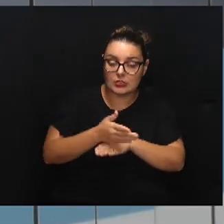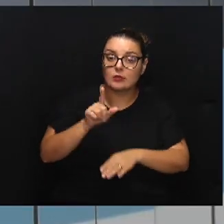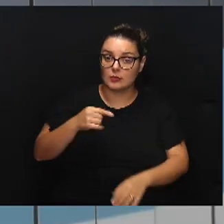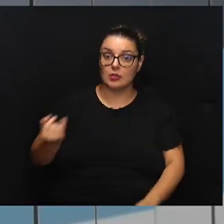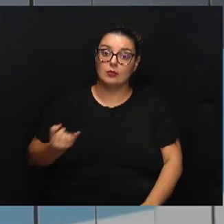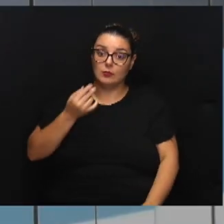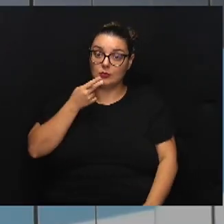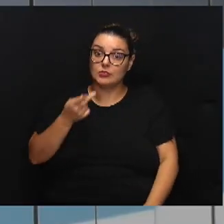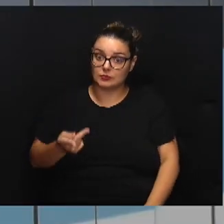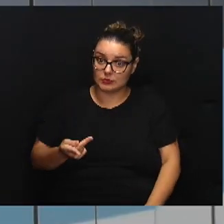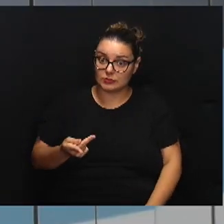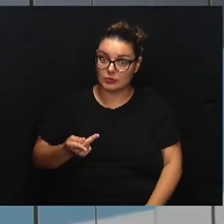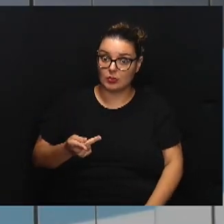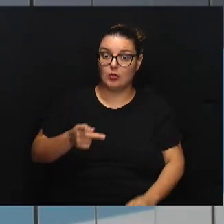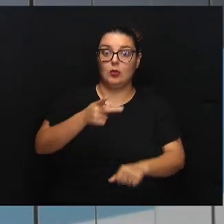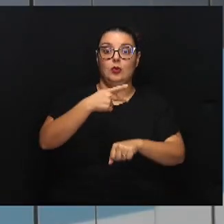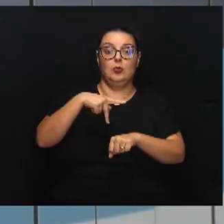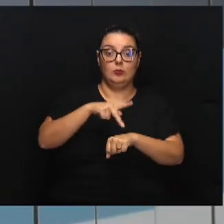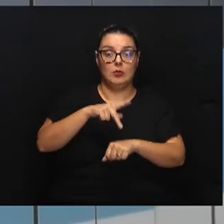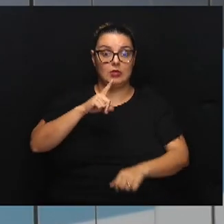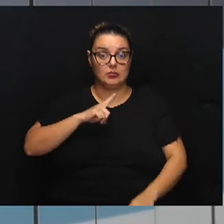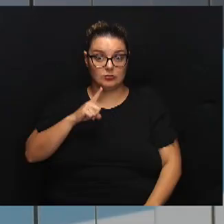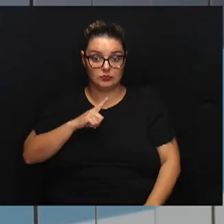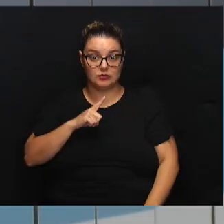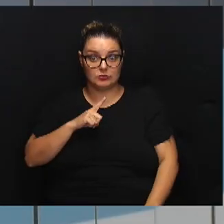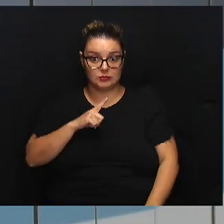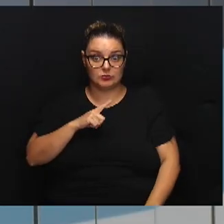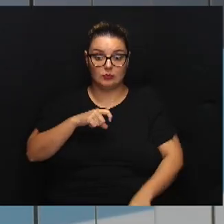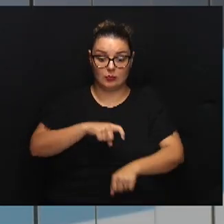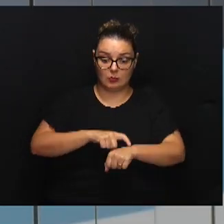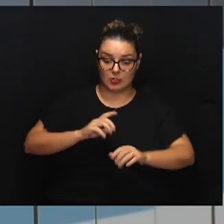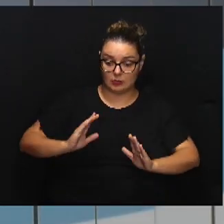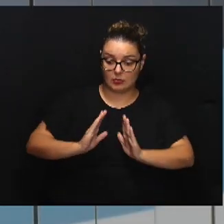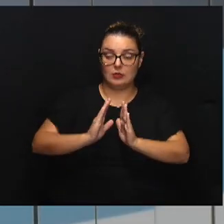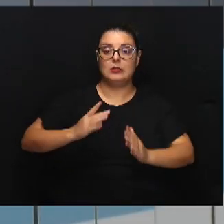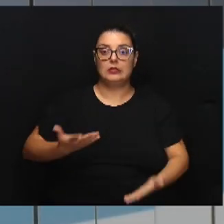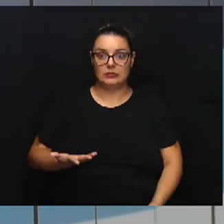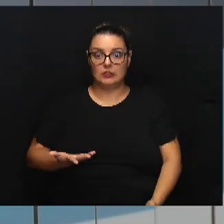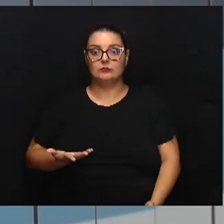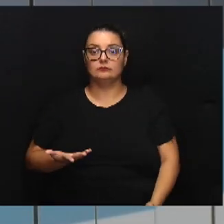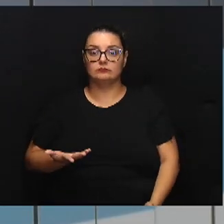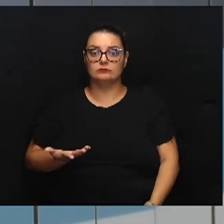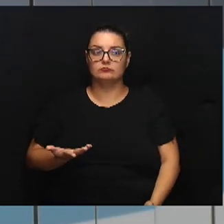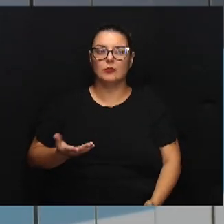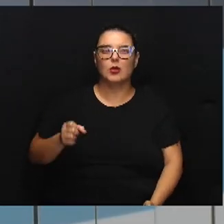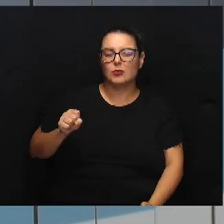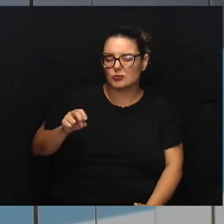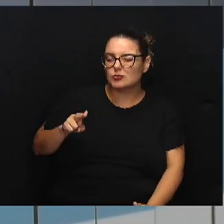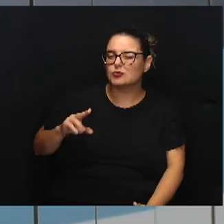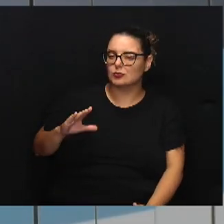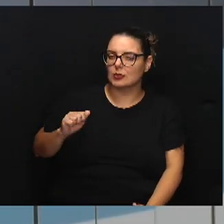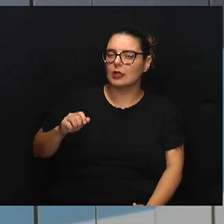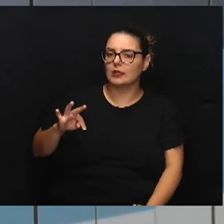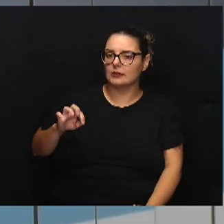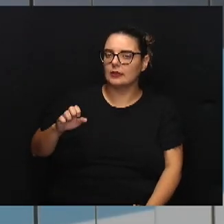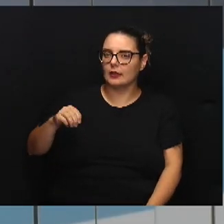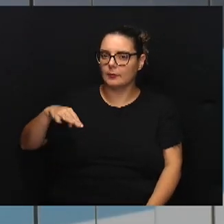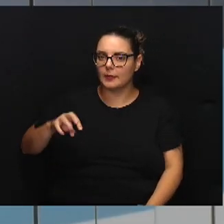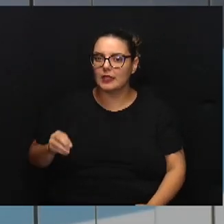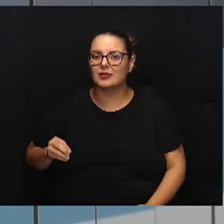se diga. No país que nós temos, no momento que nós temos enfrentado um sucateamento crônico do